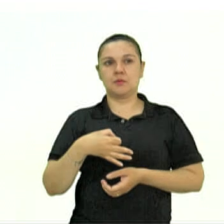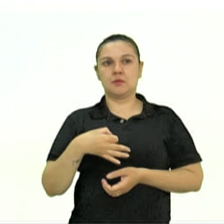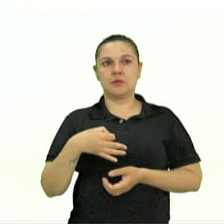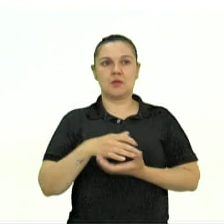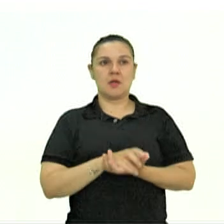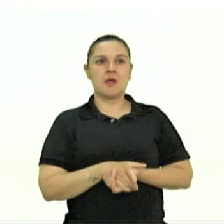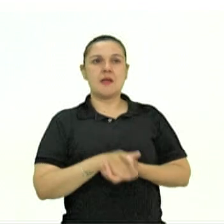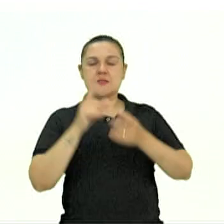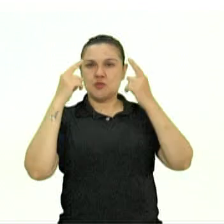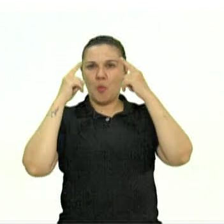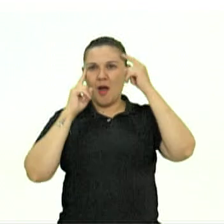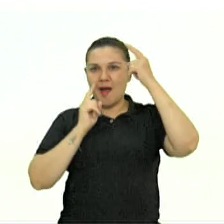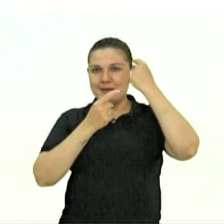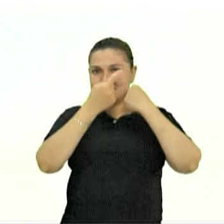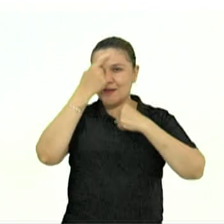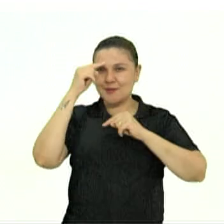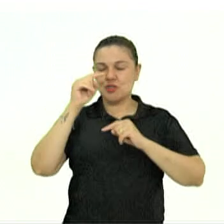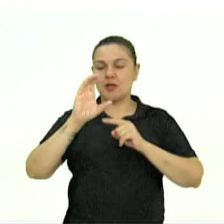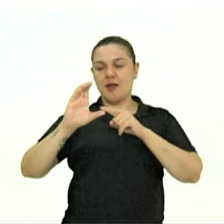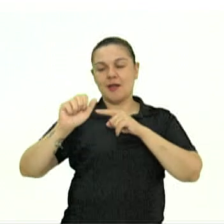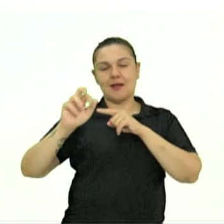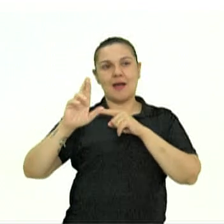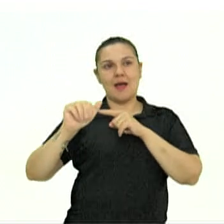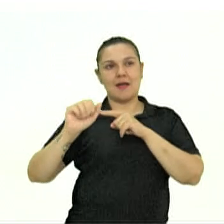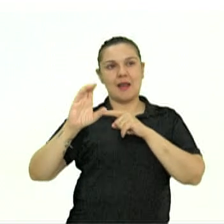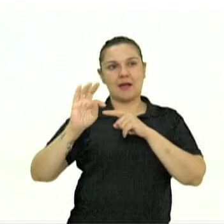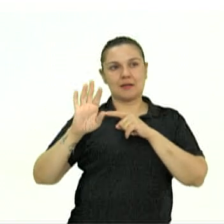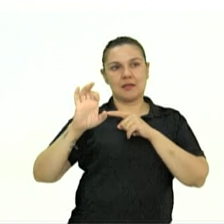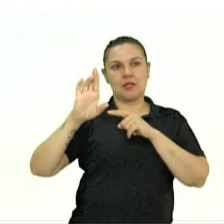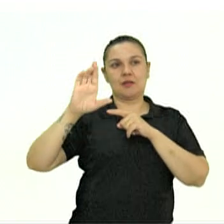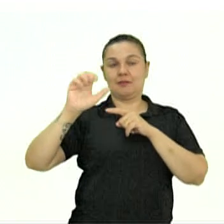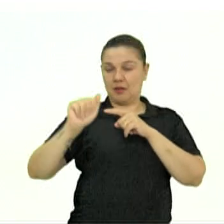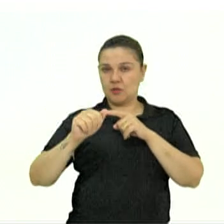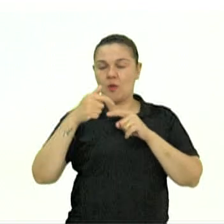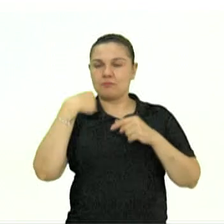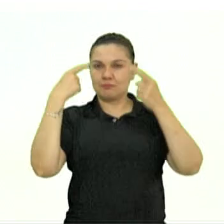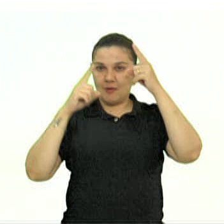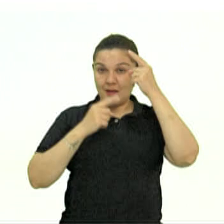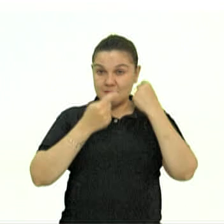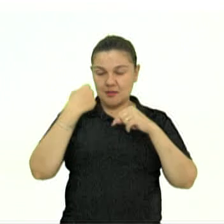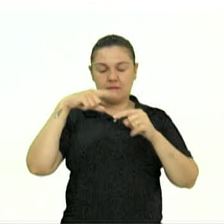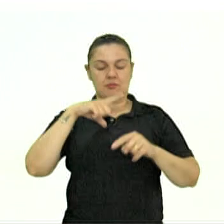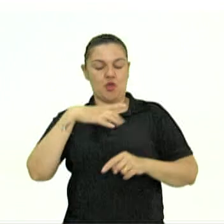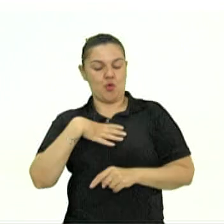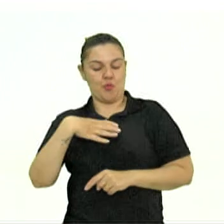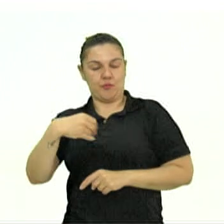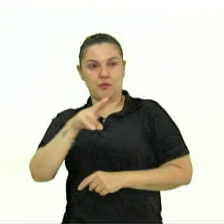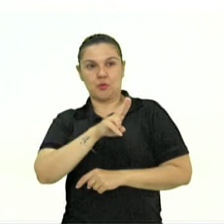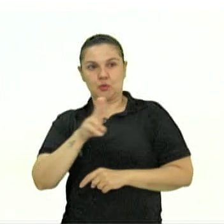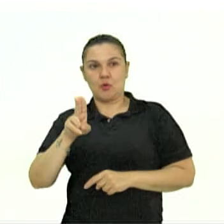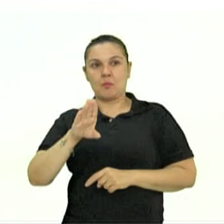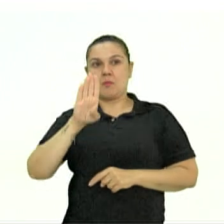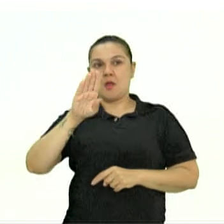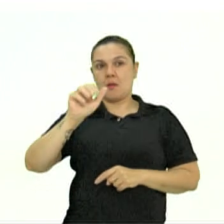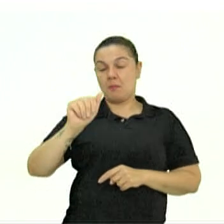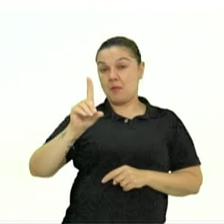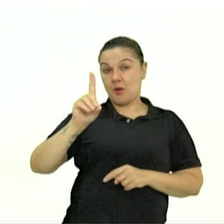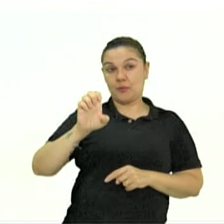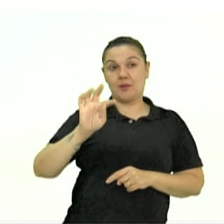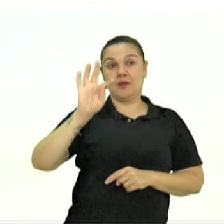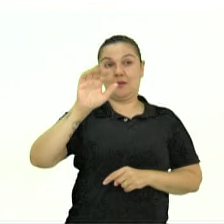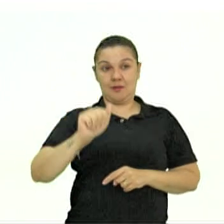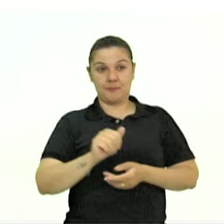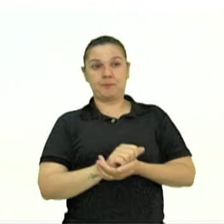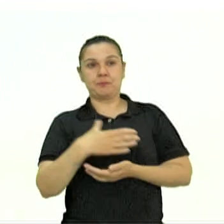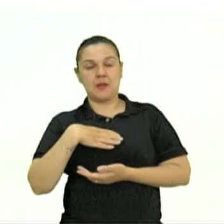Caricaturado, ou seja, ele tem as características desses jesuítas, que tem um filho, Baldeta, a heroína Lindóia,